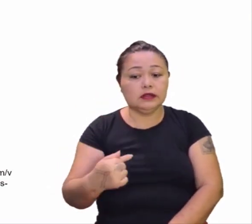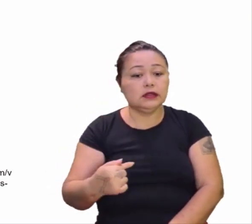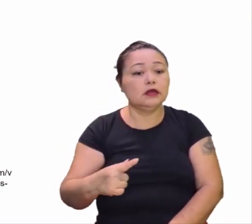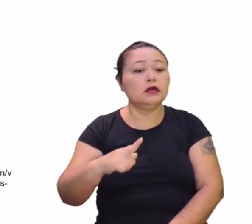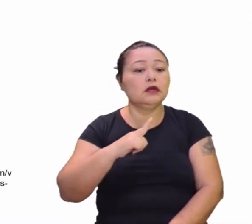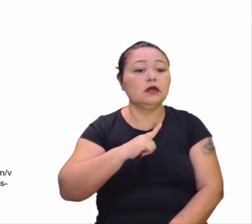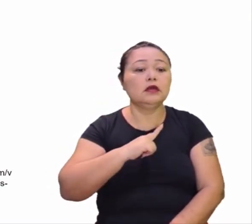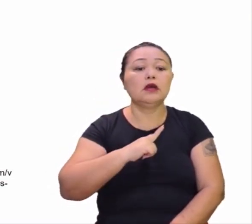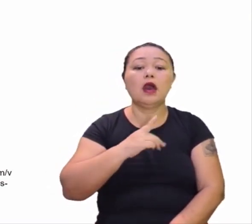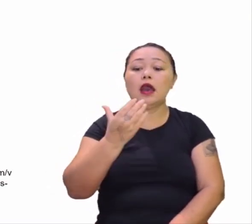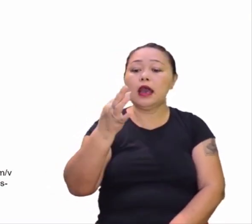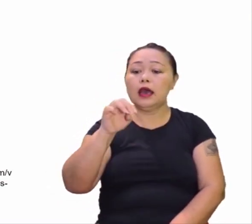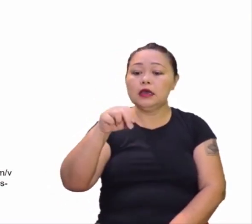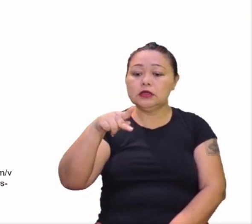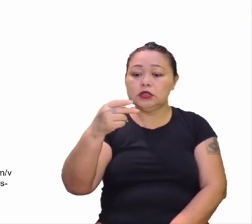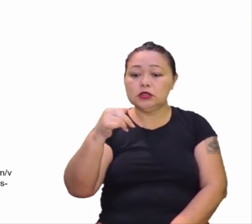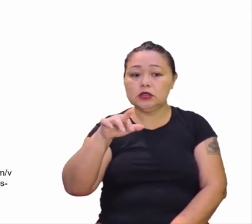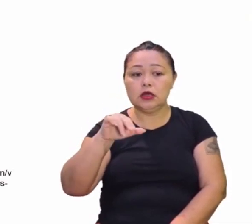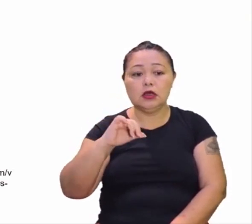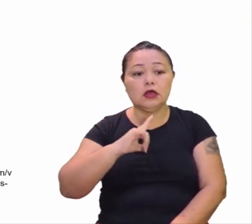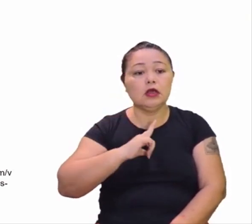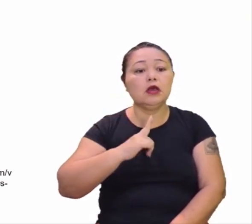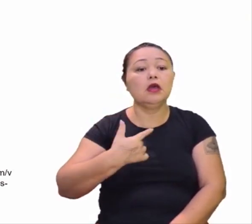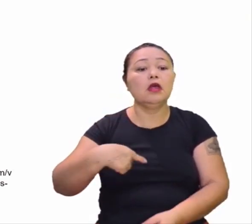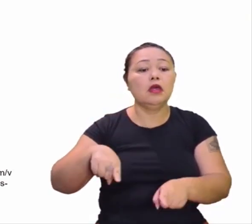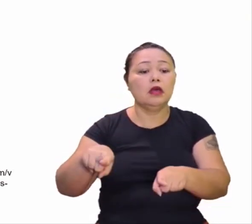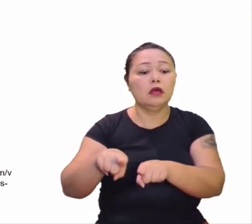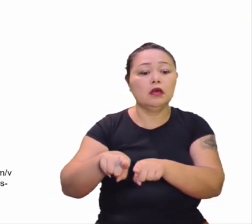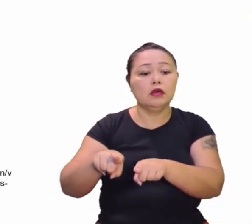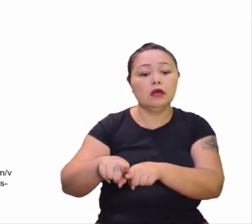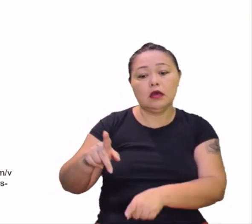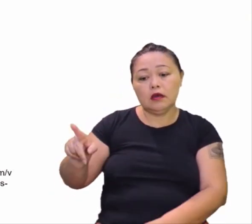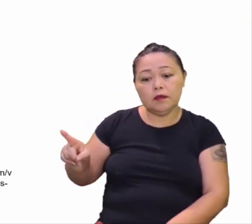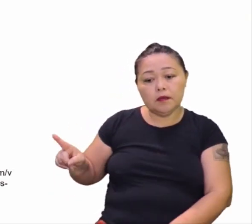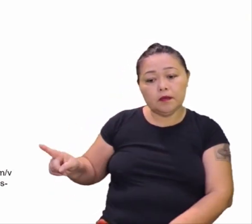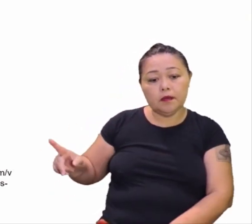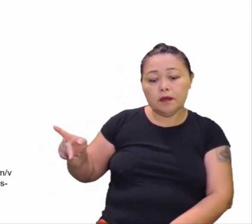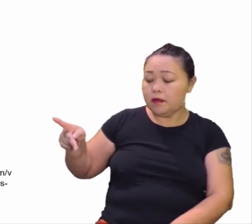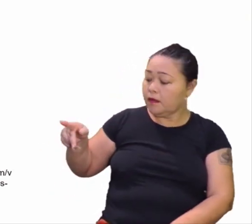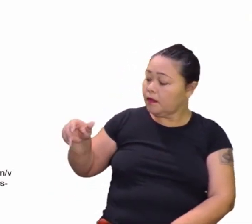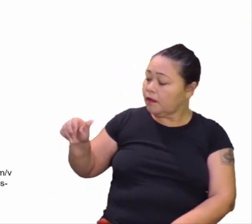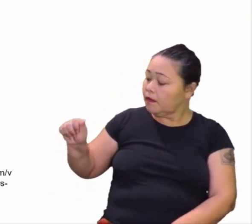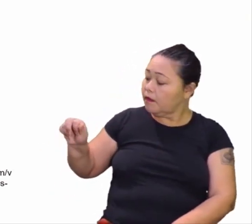habitantes, Castanheira e Parecis. Parecis a gente tem aí